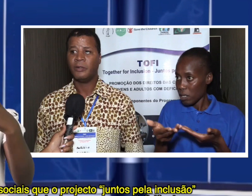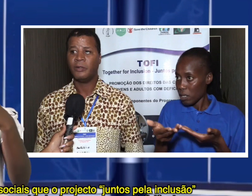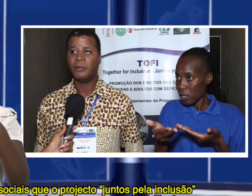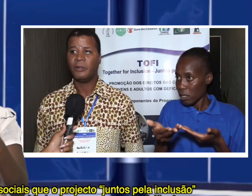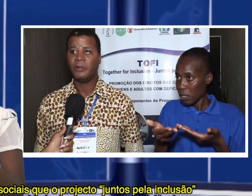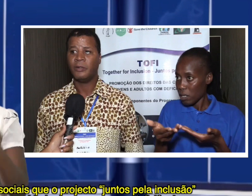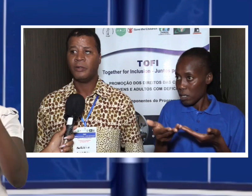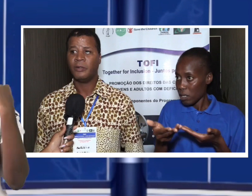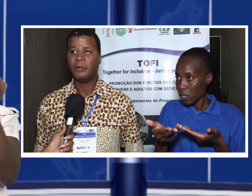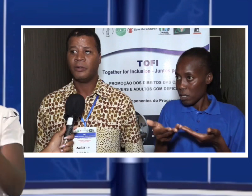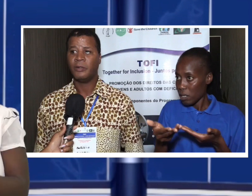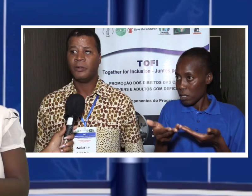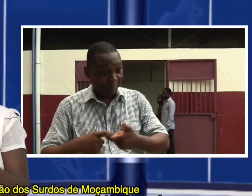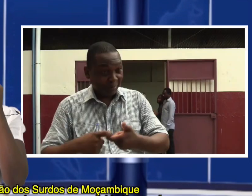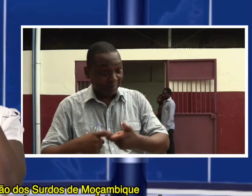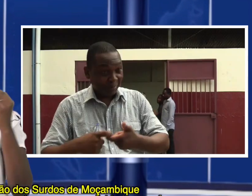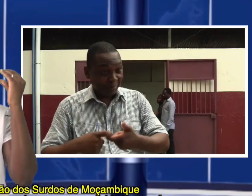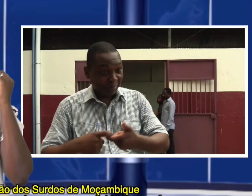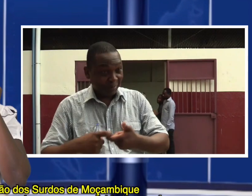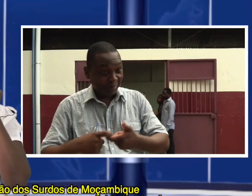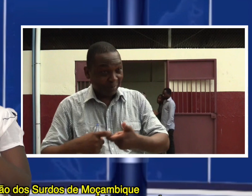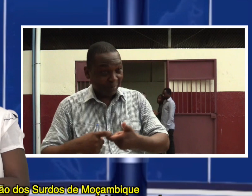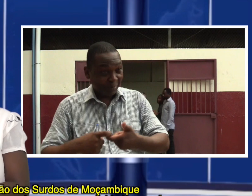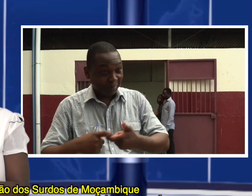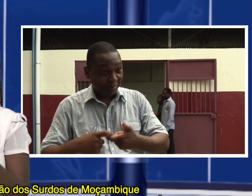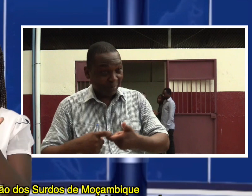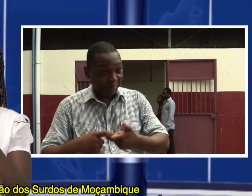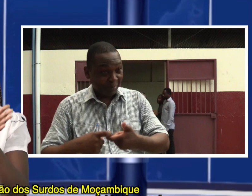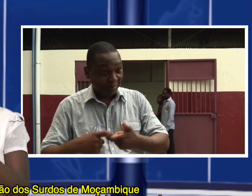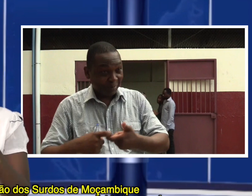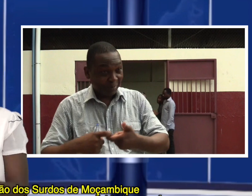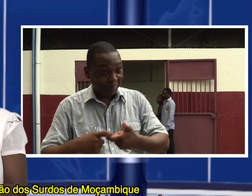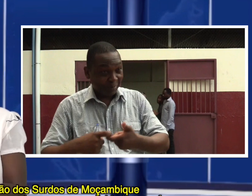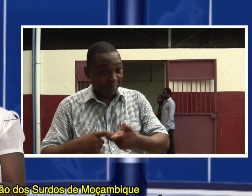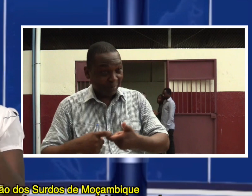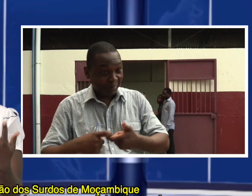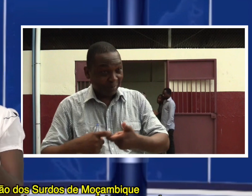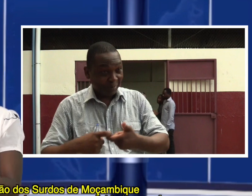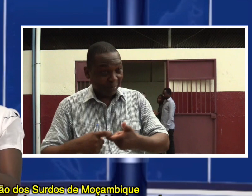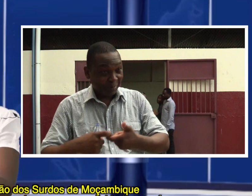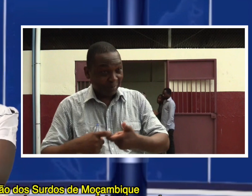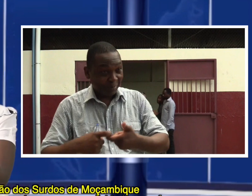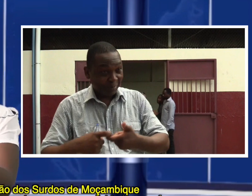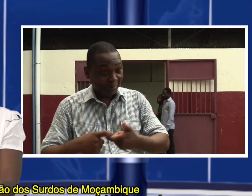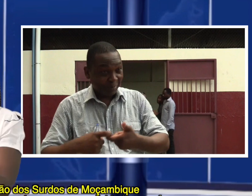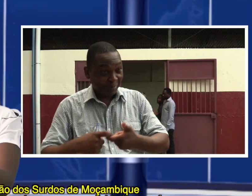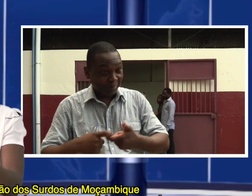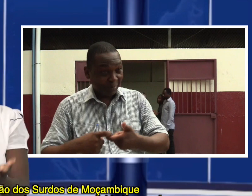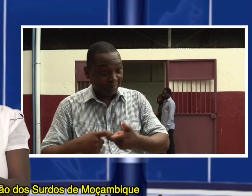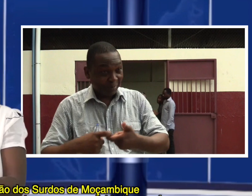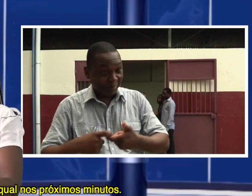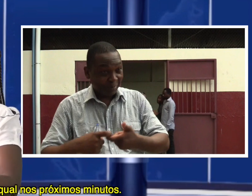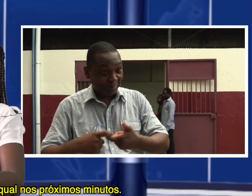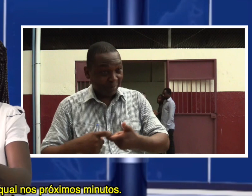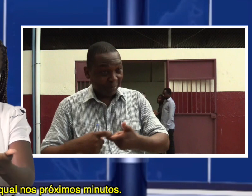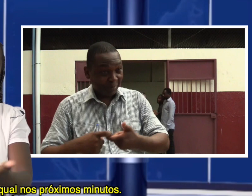com deficiência. A Associação dos Surdos de Moçambique tem um plano para acabar com a mendicidade no